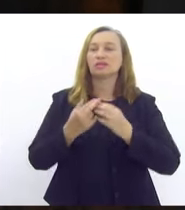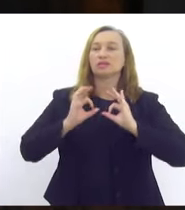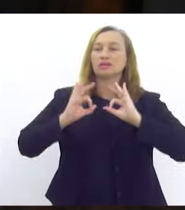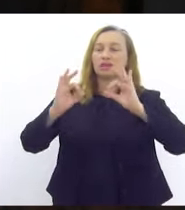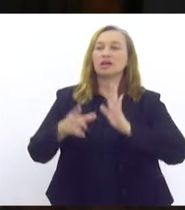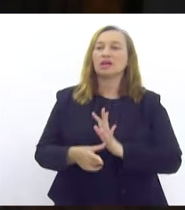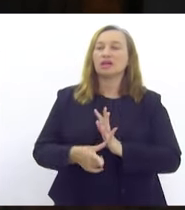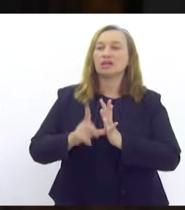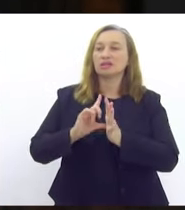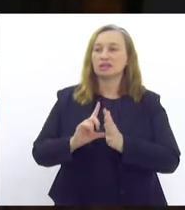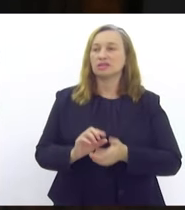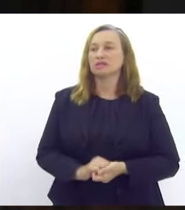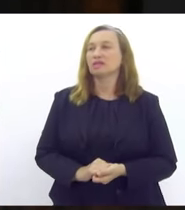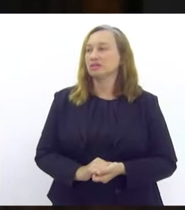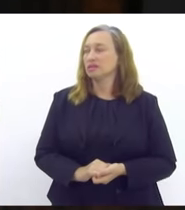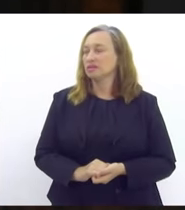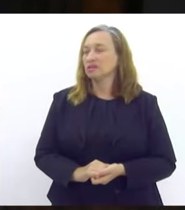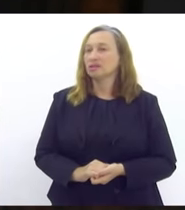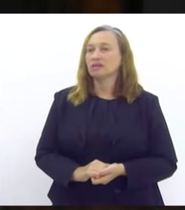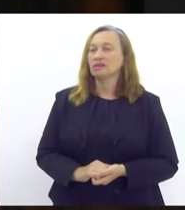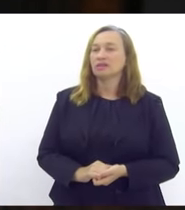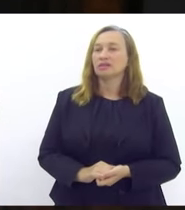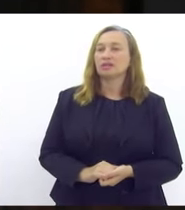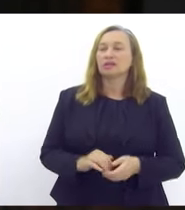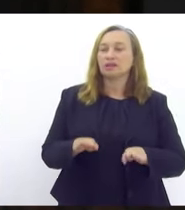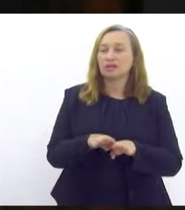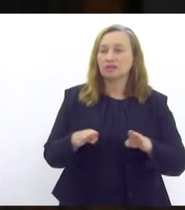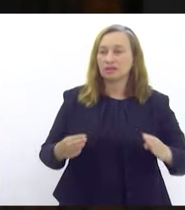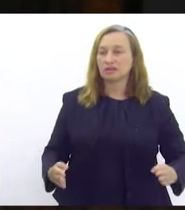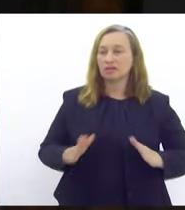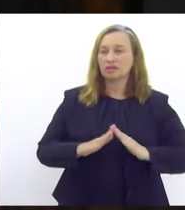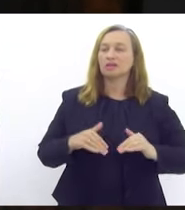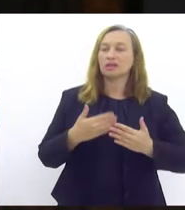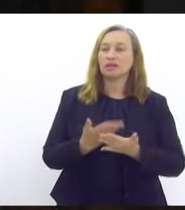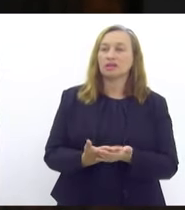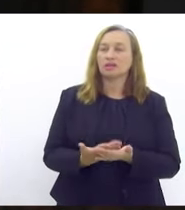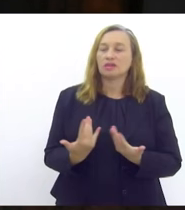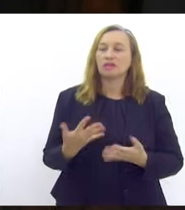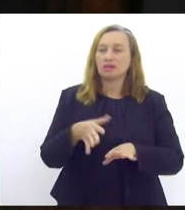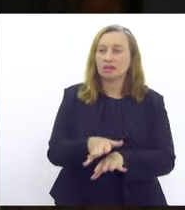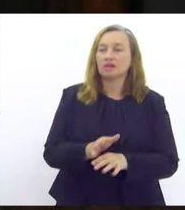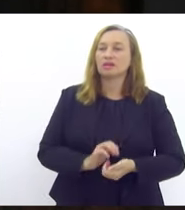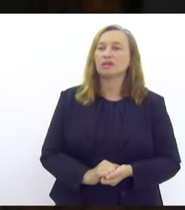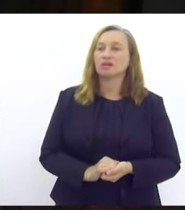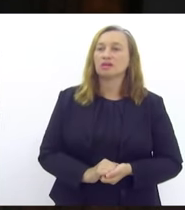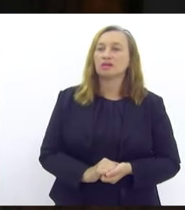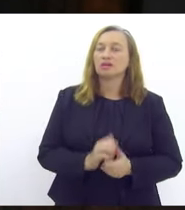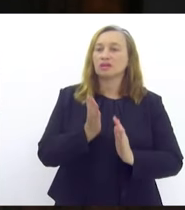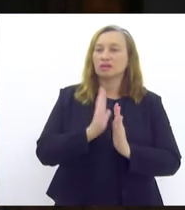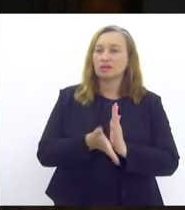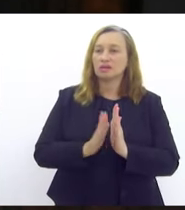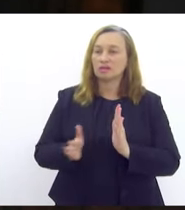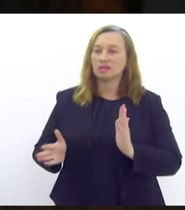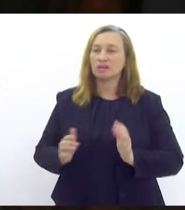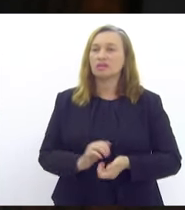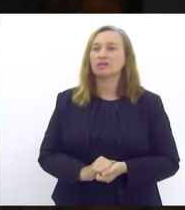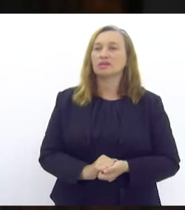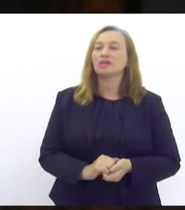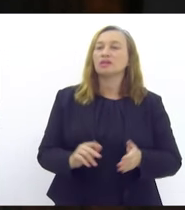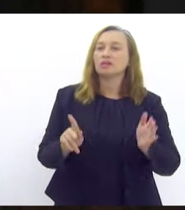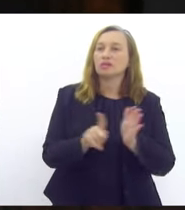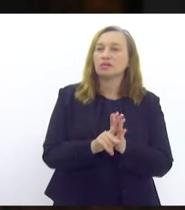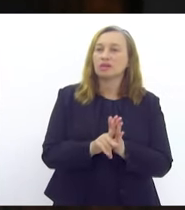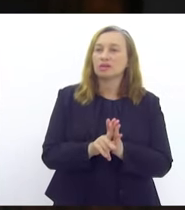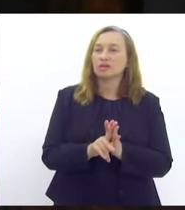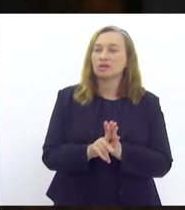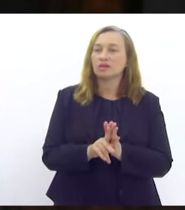antes, porém, há sobre a mesa o requerimento de inclusão na ordem do dia do